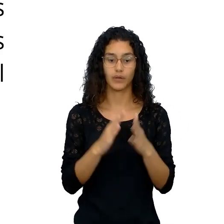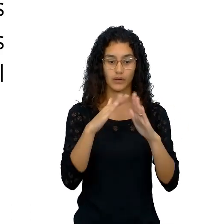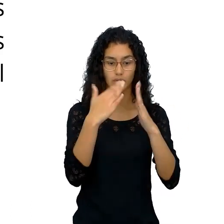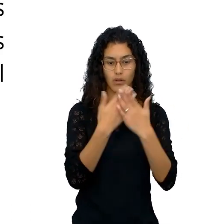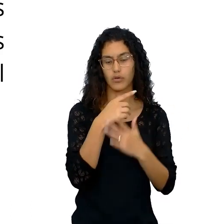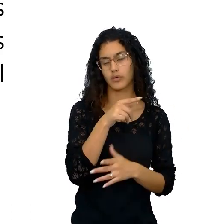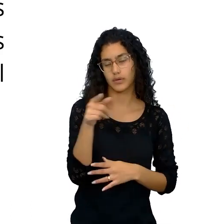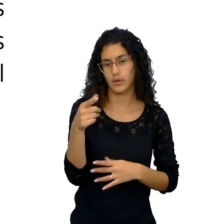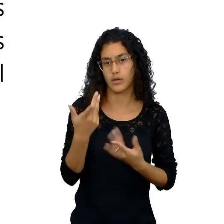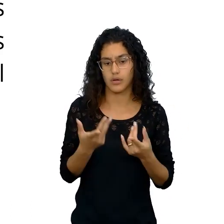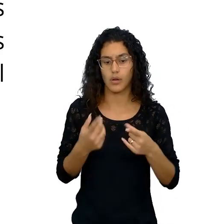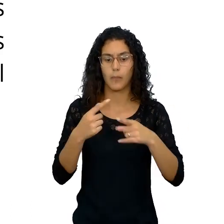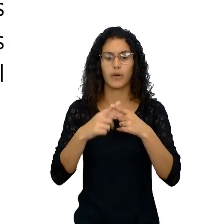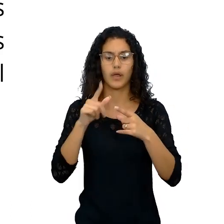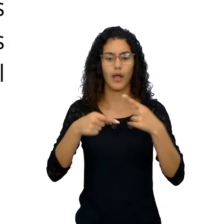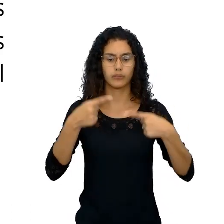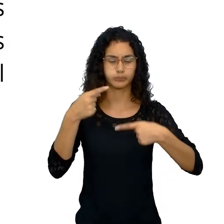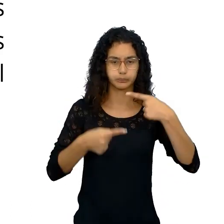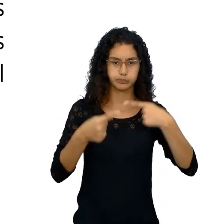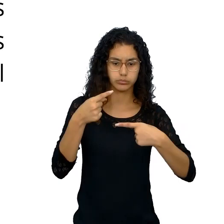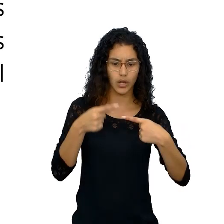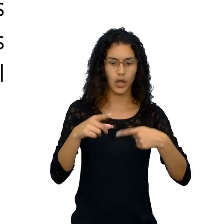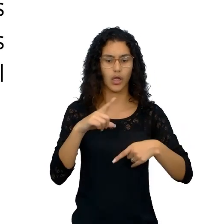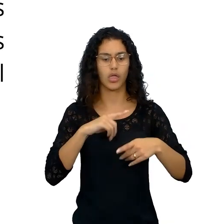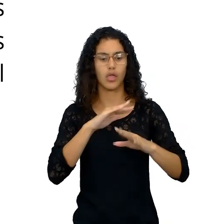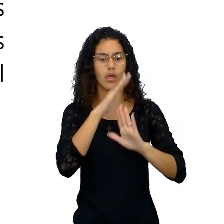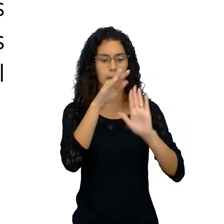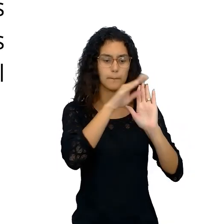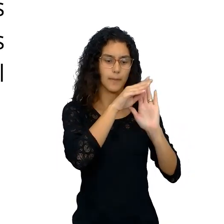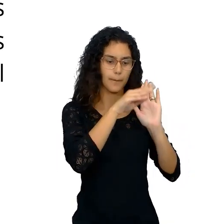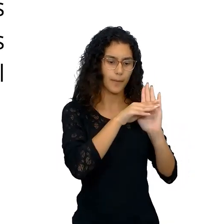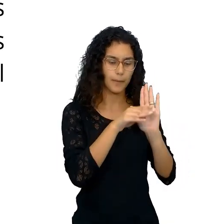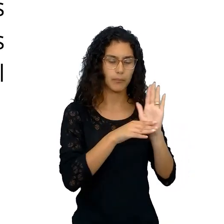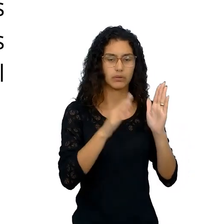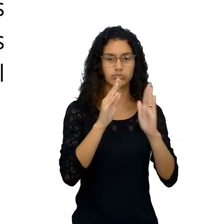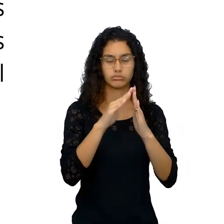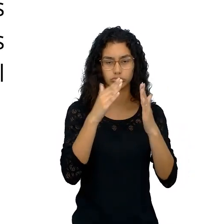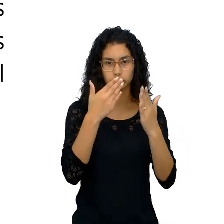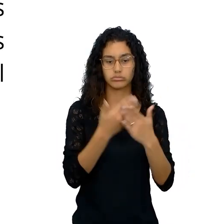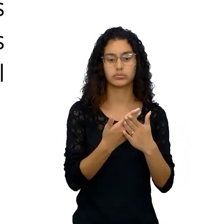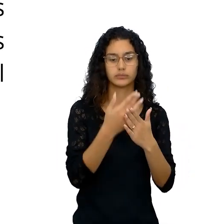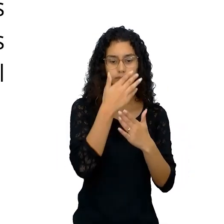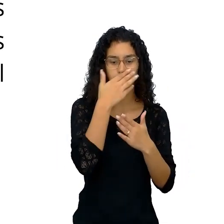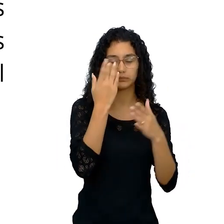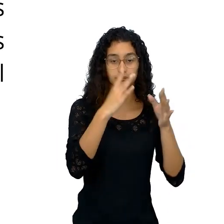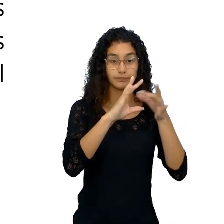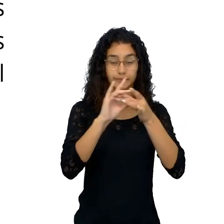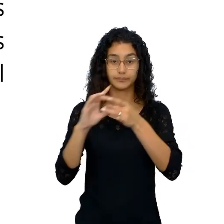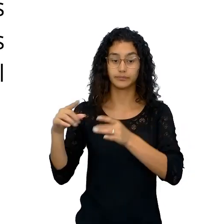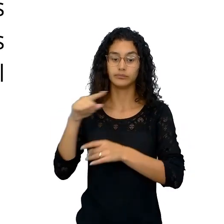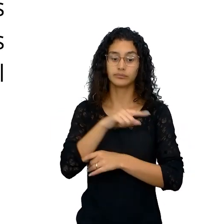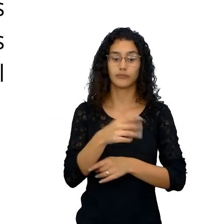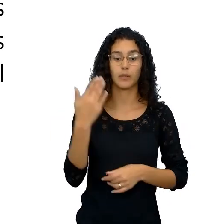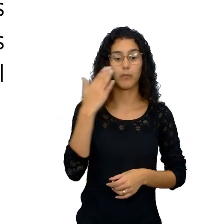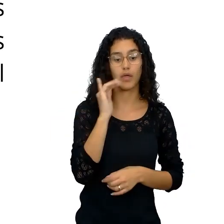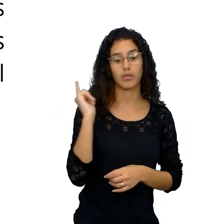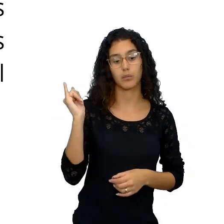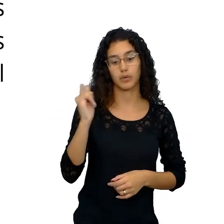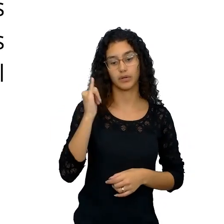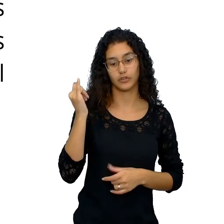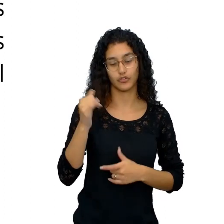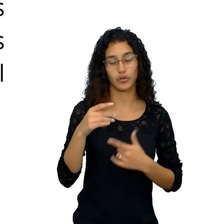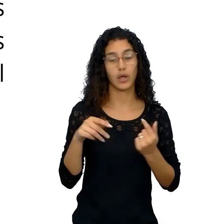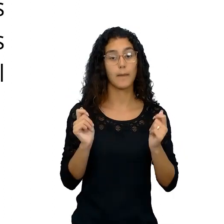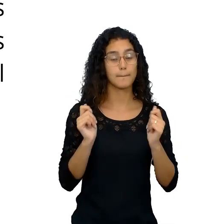de vocês, porque são as discussões que são estabelecidas nesse ambiente, no contexto de vocês, que são as mais ricas e com